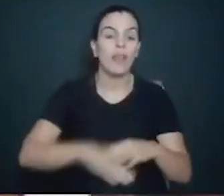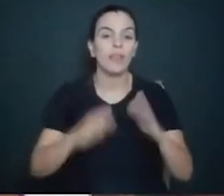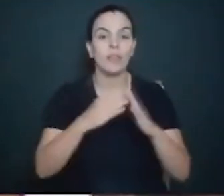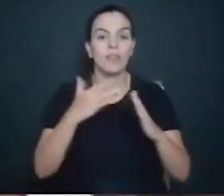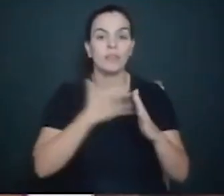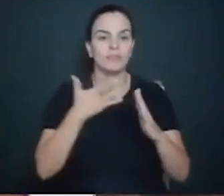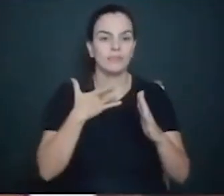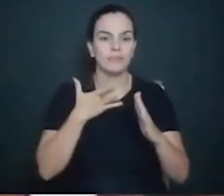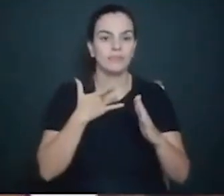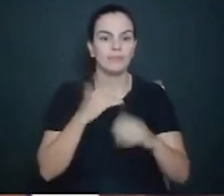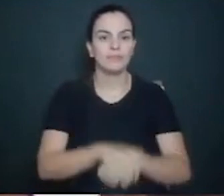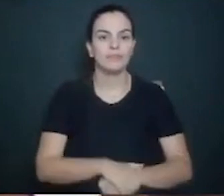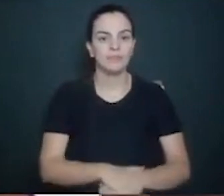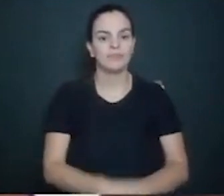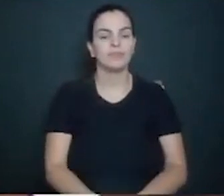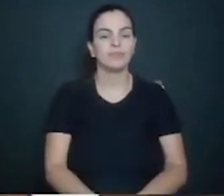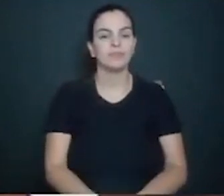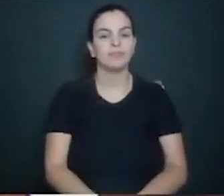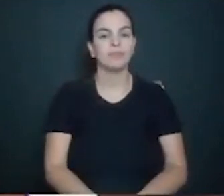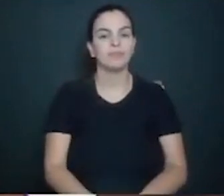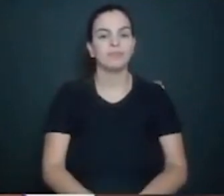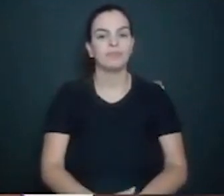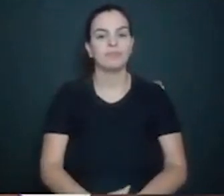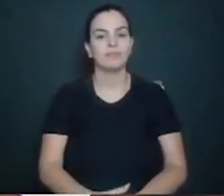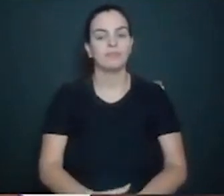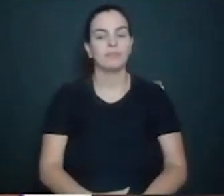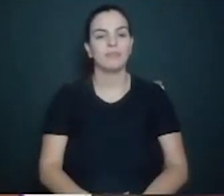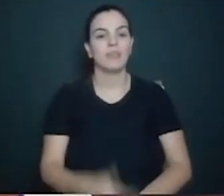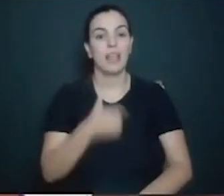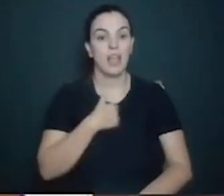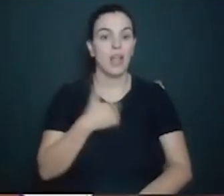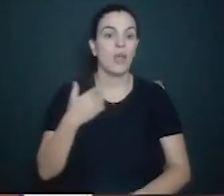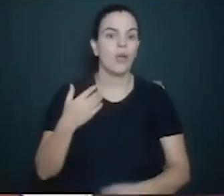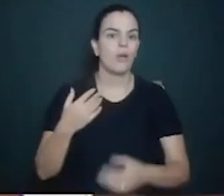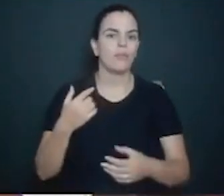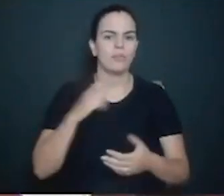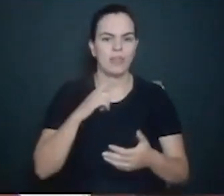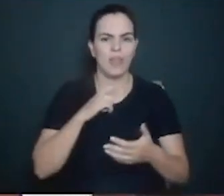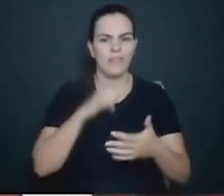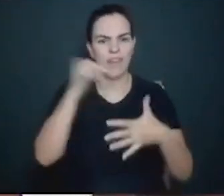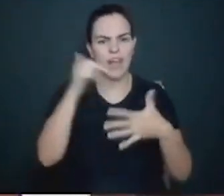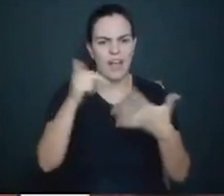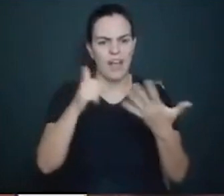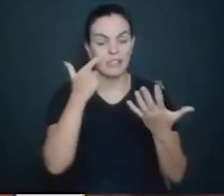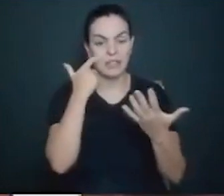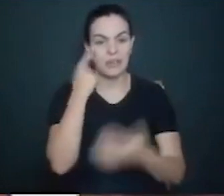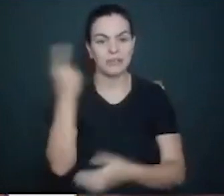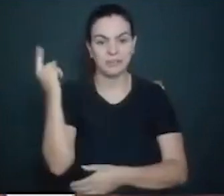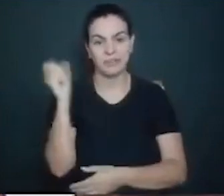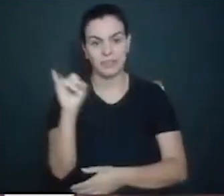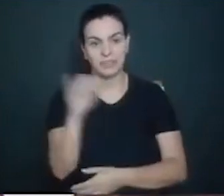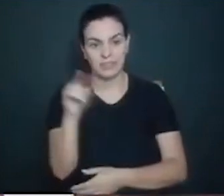antes que acabe meu tempo aqui, várias publicações para quem se interessar, várias publicações de vários